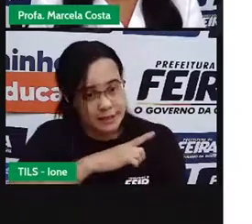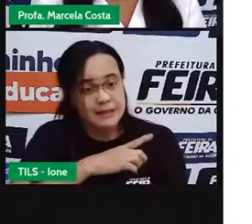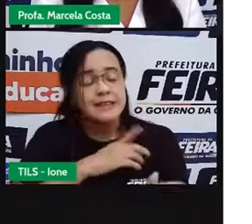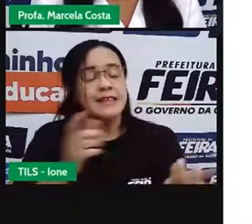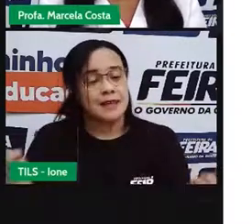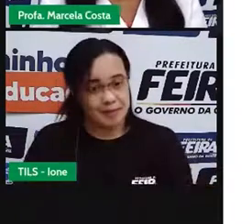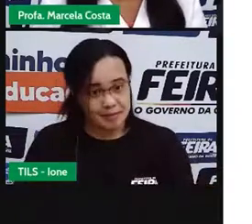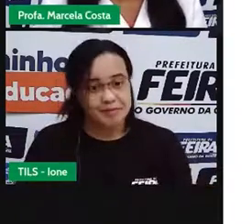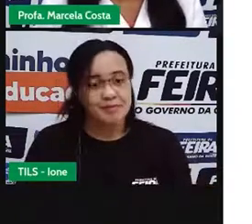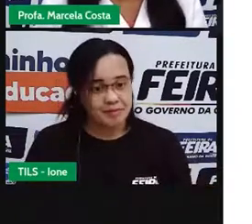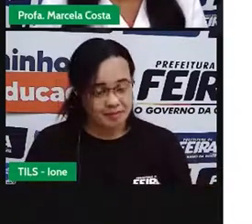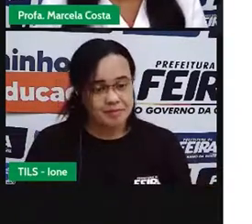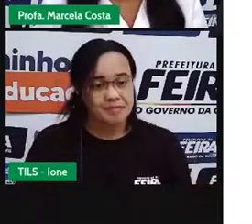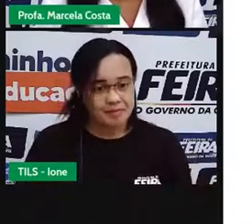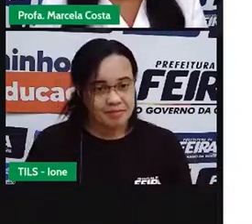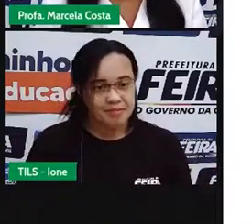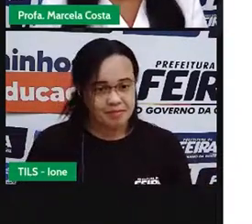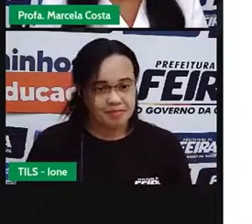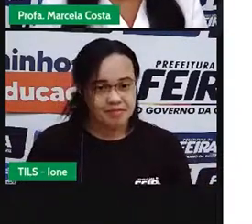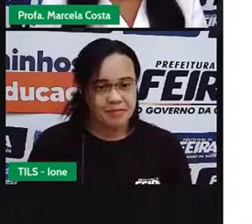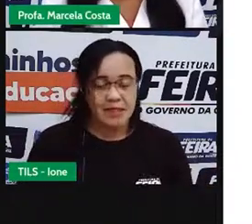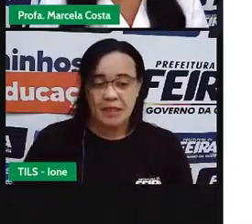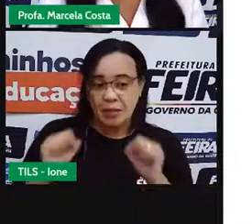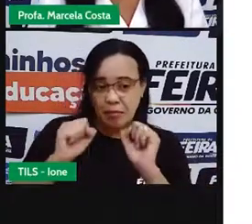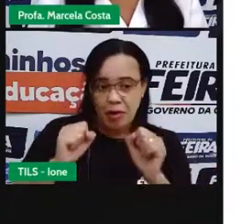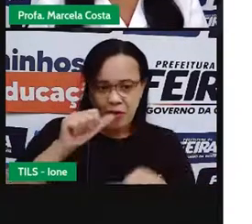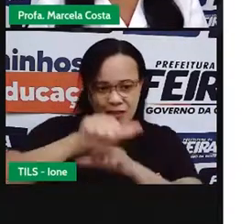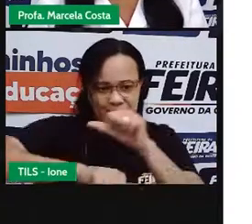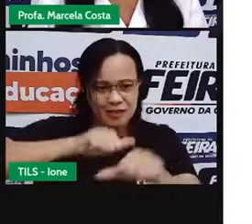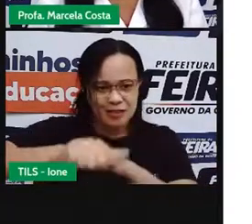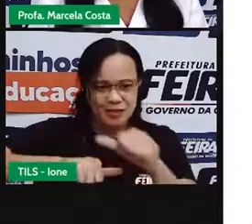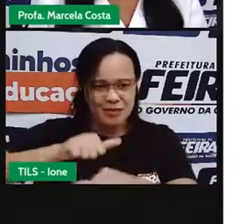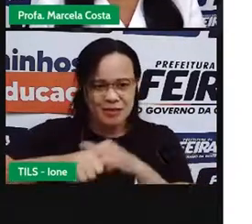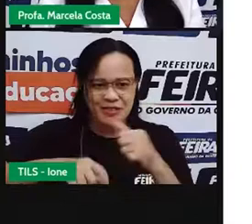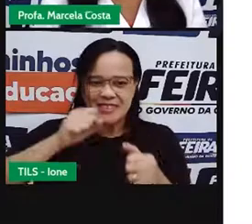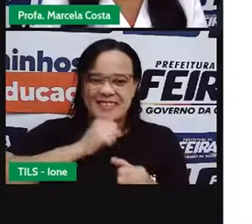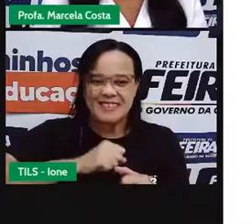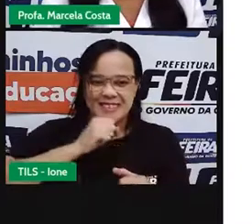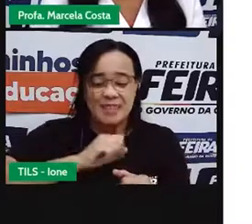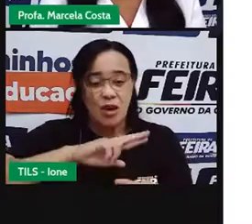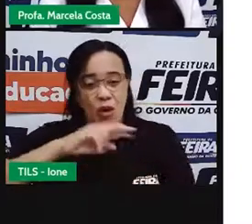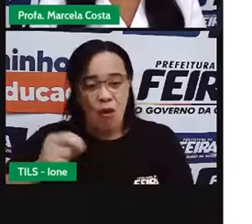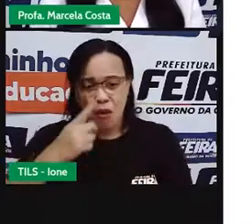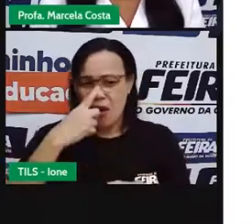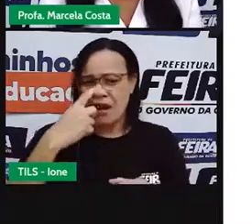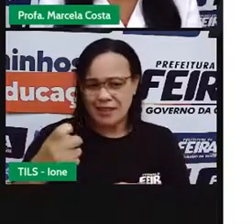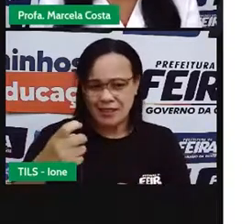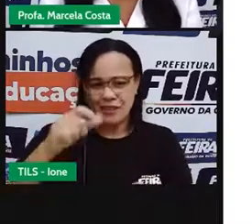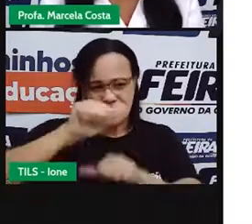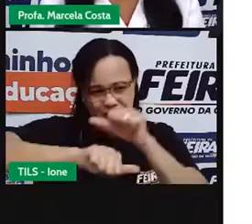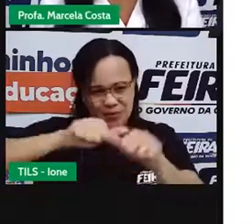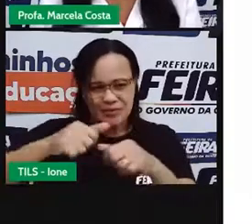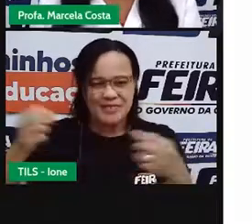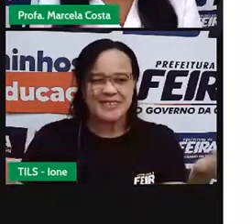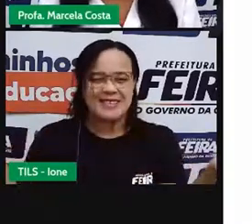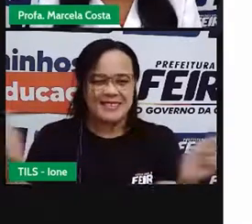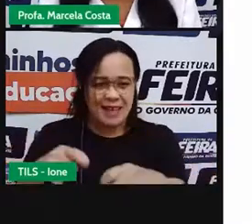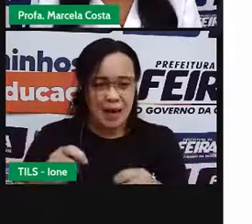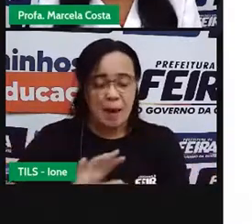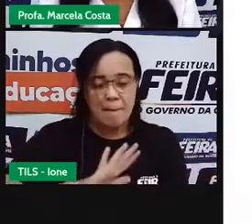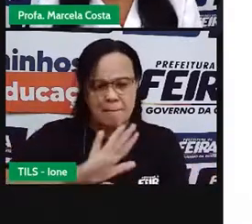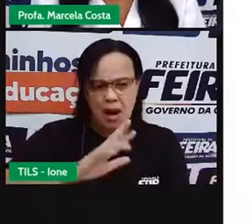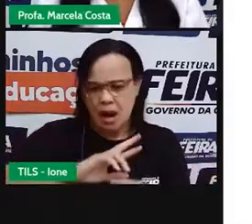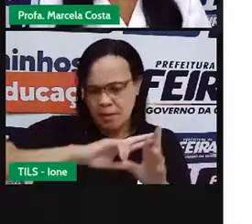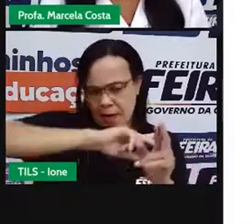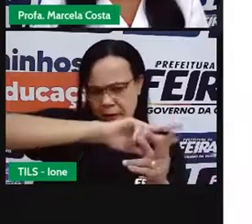fazer, adotar ali com lixo. Sendo crianças que a gente tem que